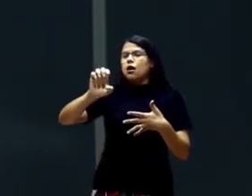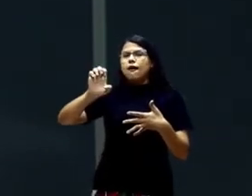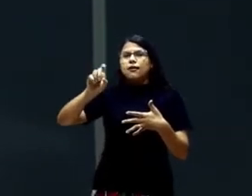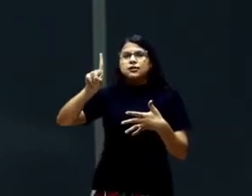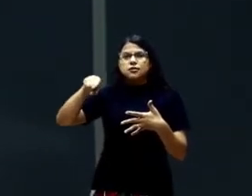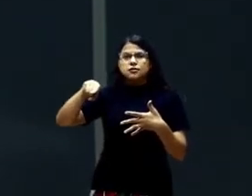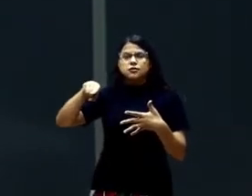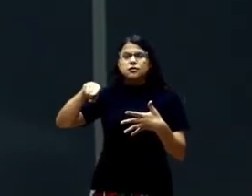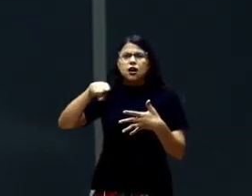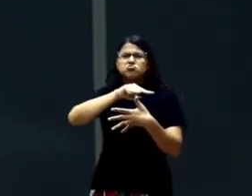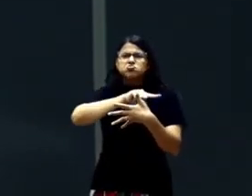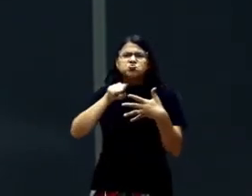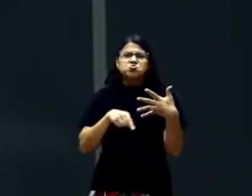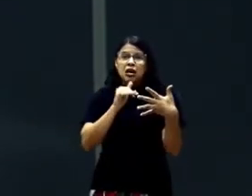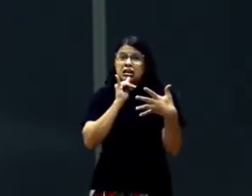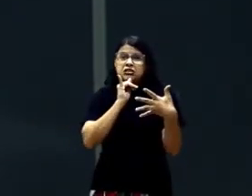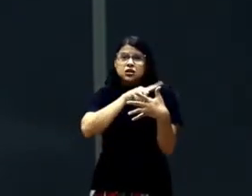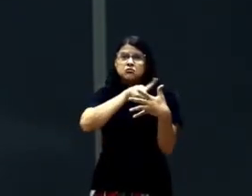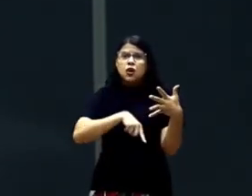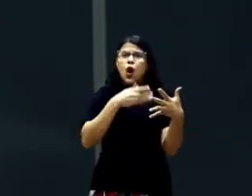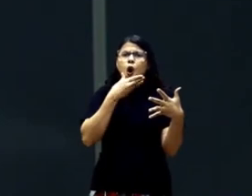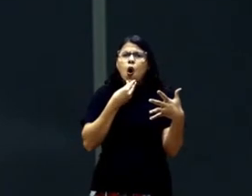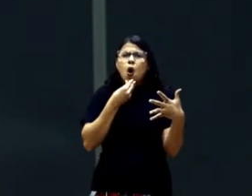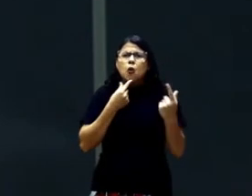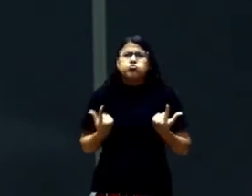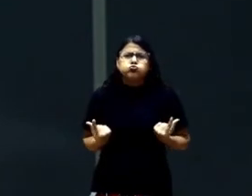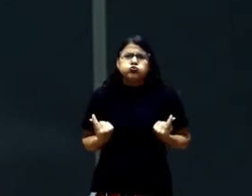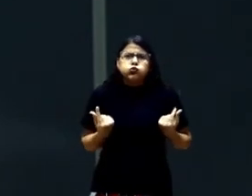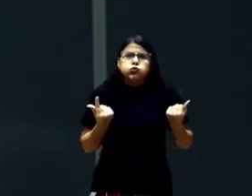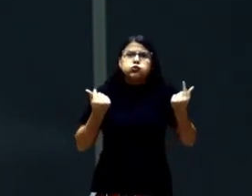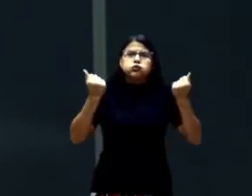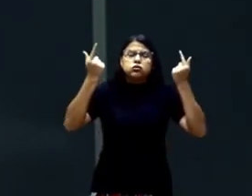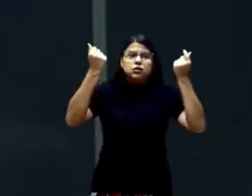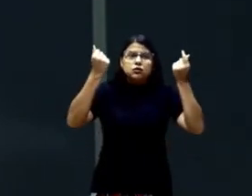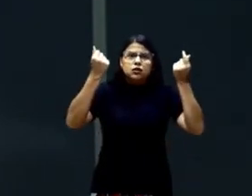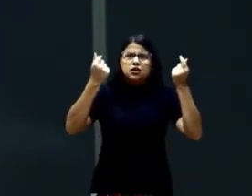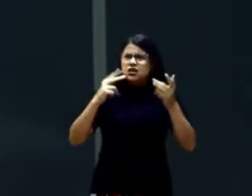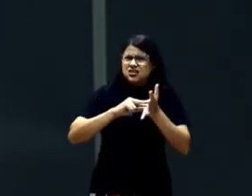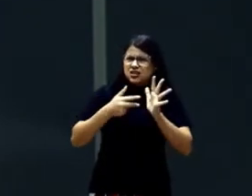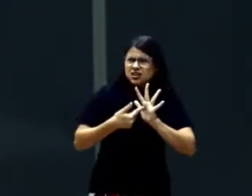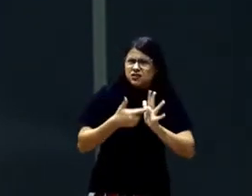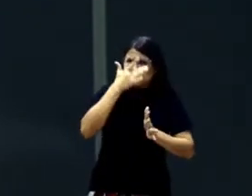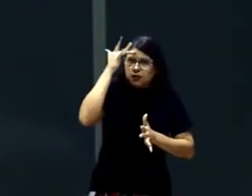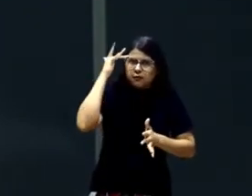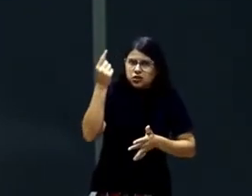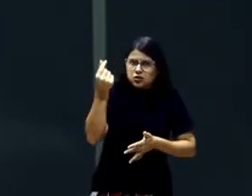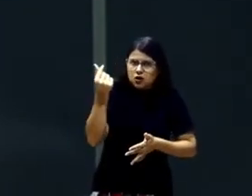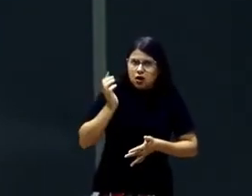homens que tinham. Então ter não é errado. Que você tenha